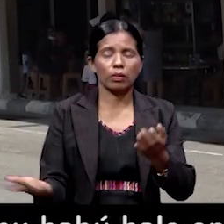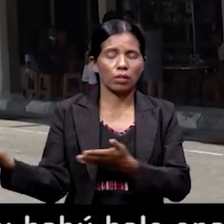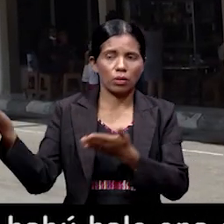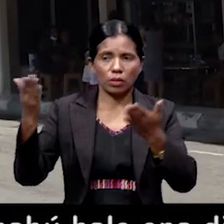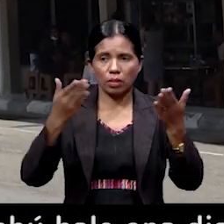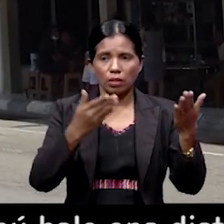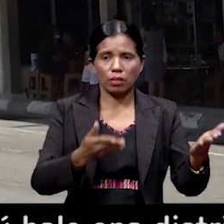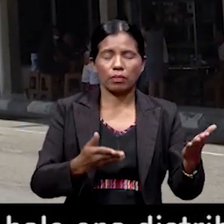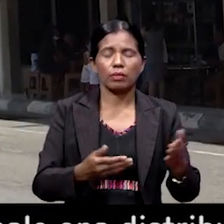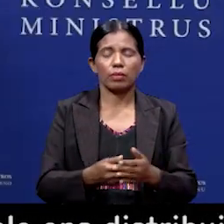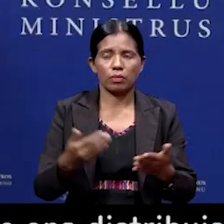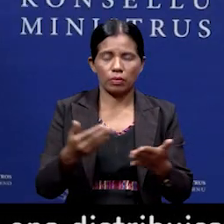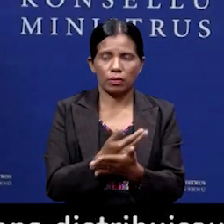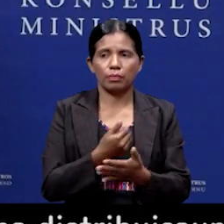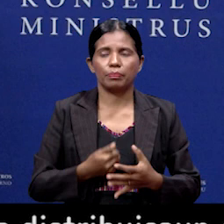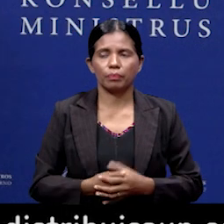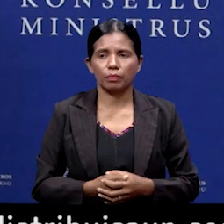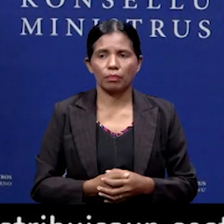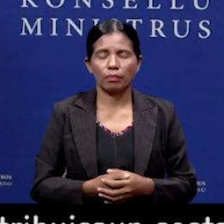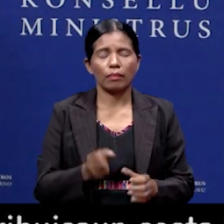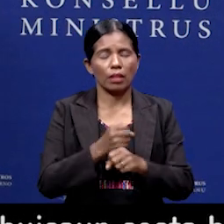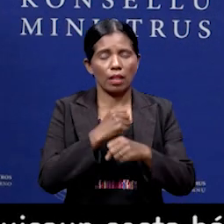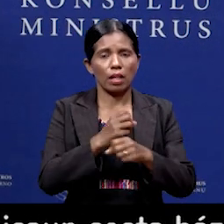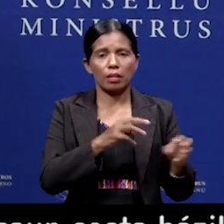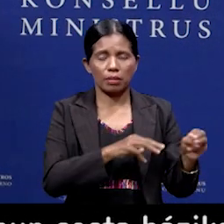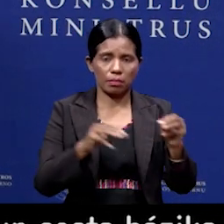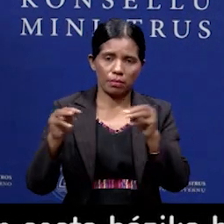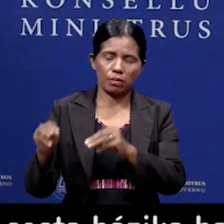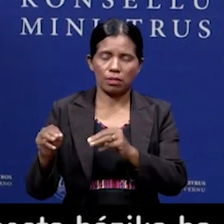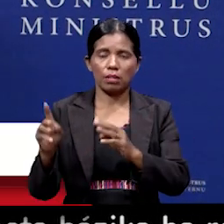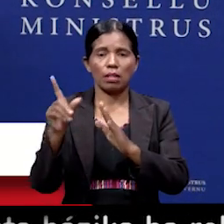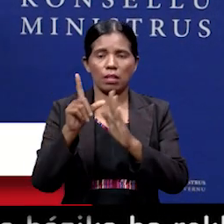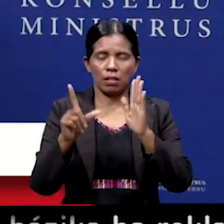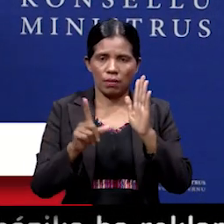ba deliberação fon. Halo alteração ba iha